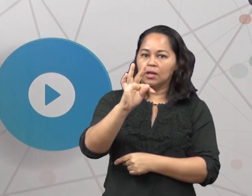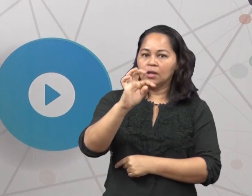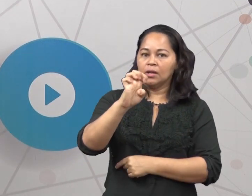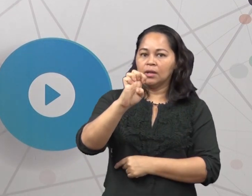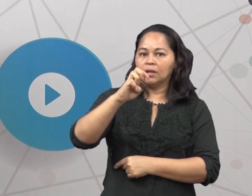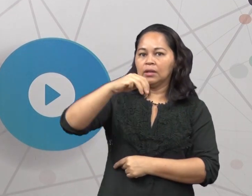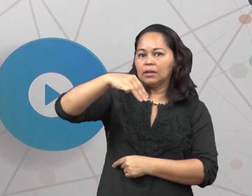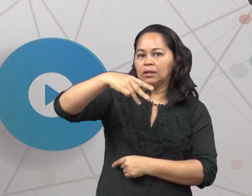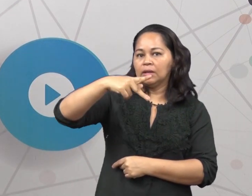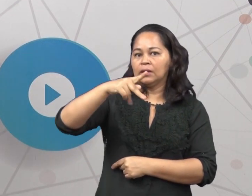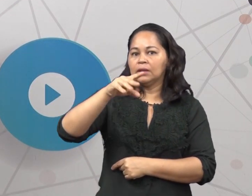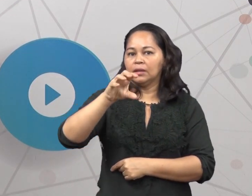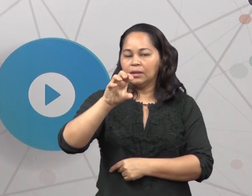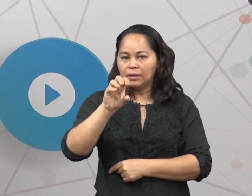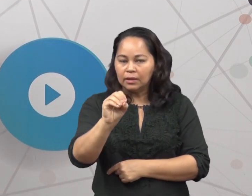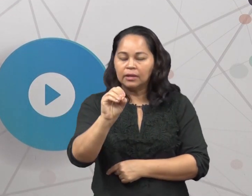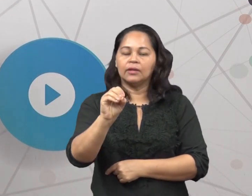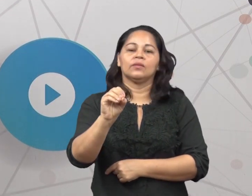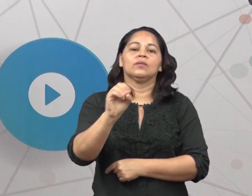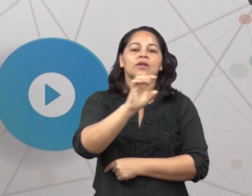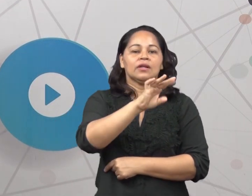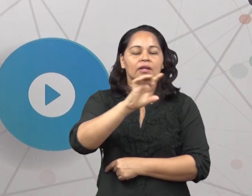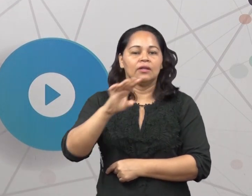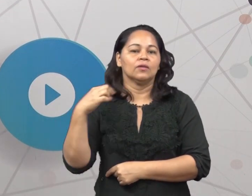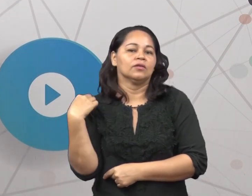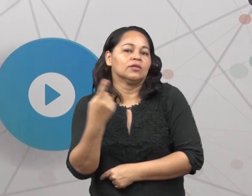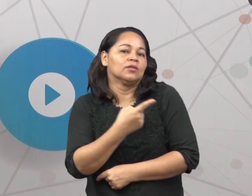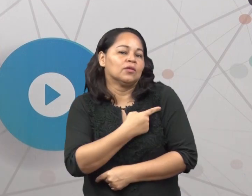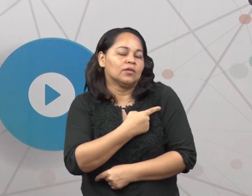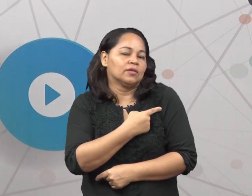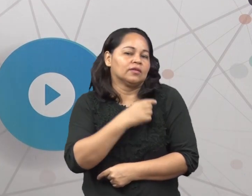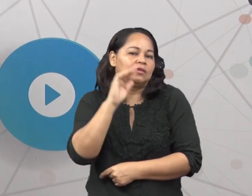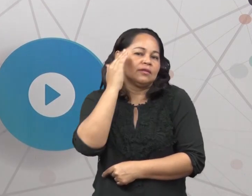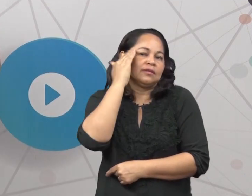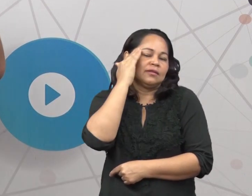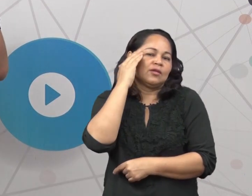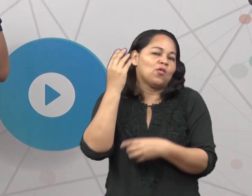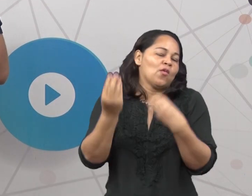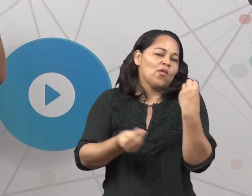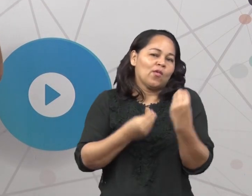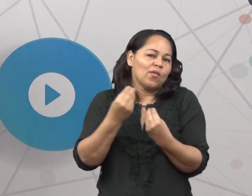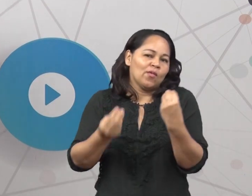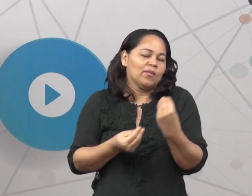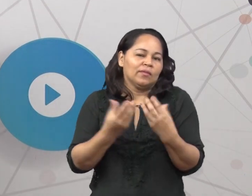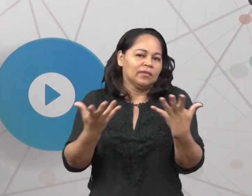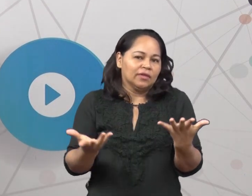nossa existência e para cada um de nós, para nós entendermos como ele é medido.